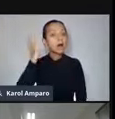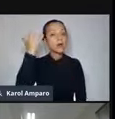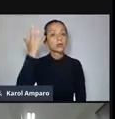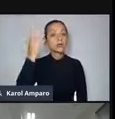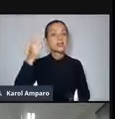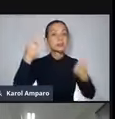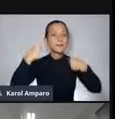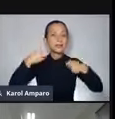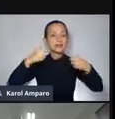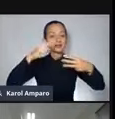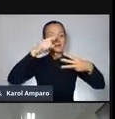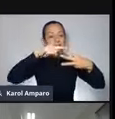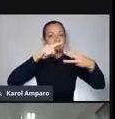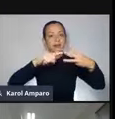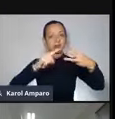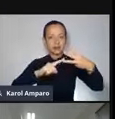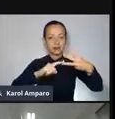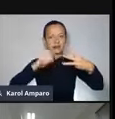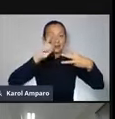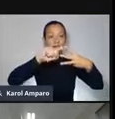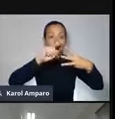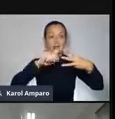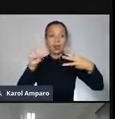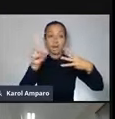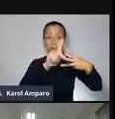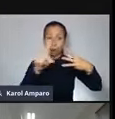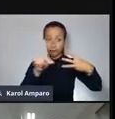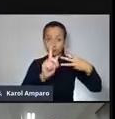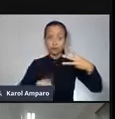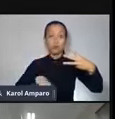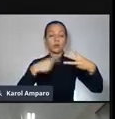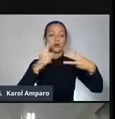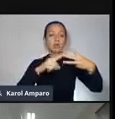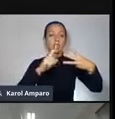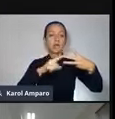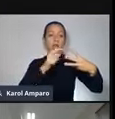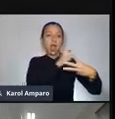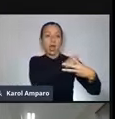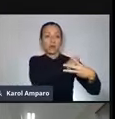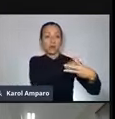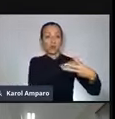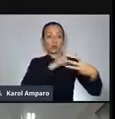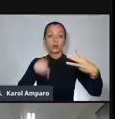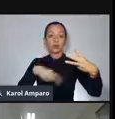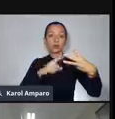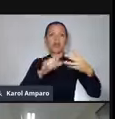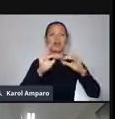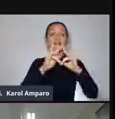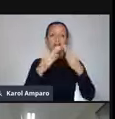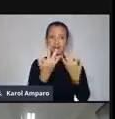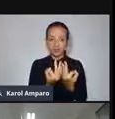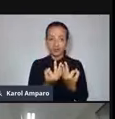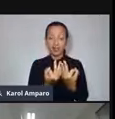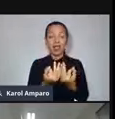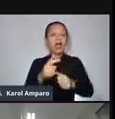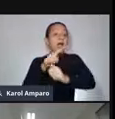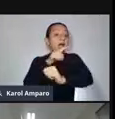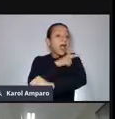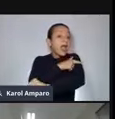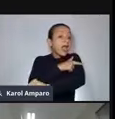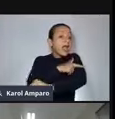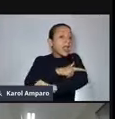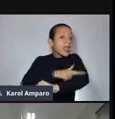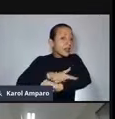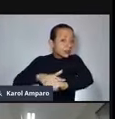E quando eu digo isso, eu não estou dizendo que quem educa é o professor. Quem educa é o papai e a mamãe que estão dando os princípios de vírus, como nós